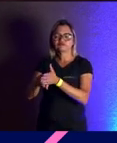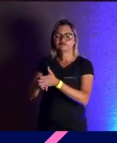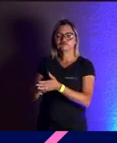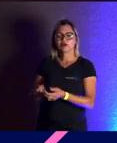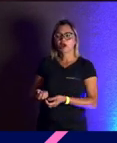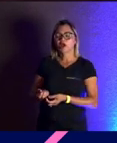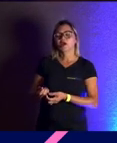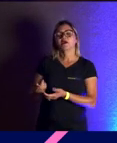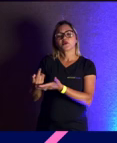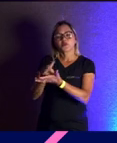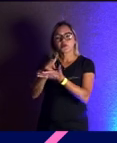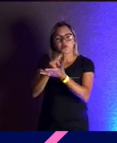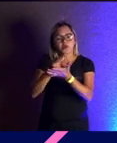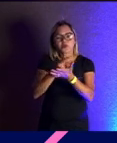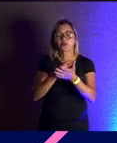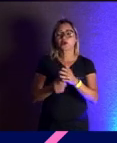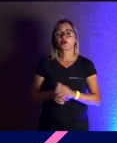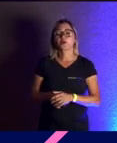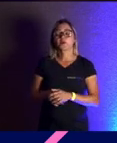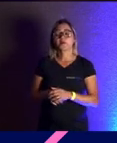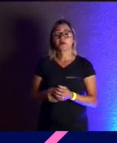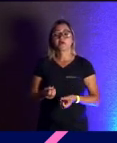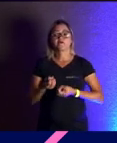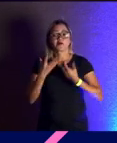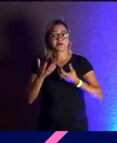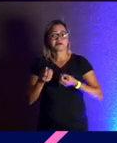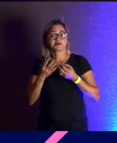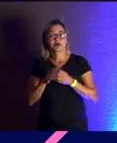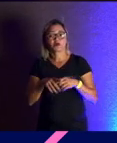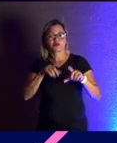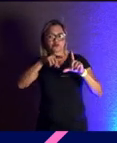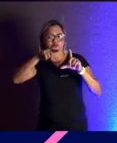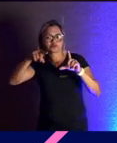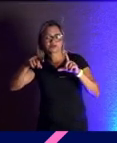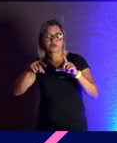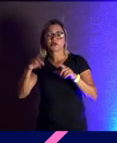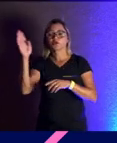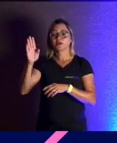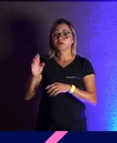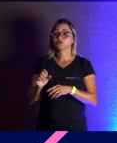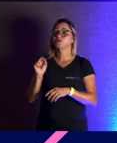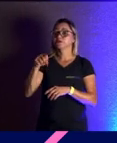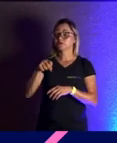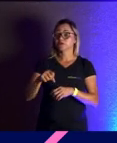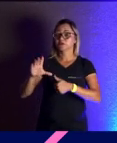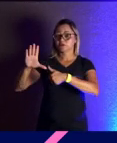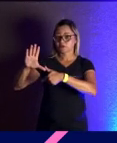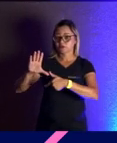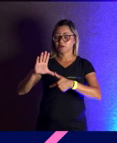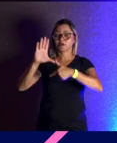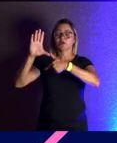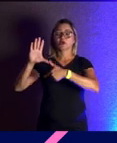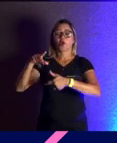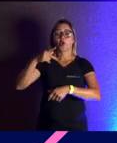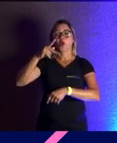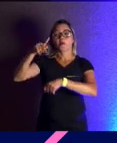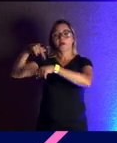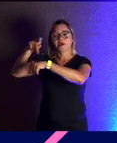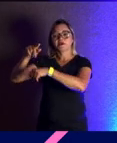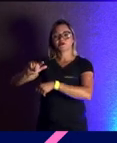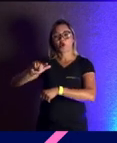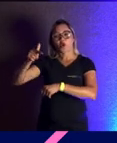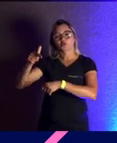levantamento, uma identificação desse caso no Brasil, havia sim na América Latina, em outros países da